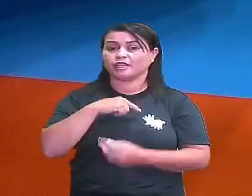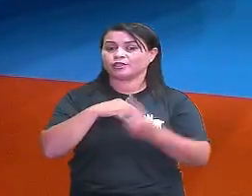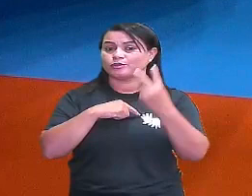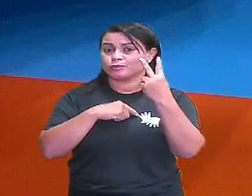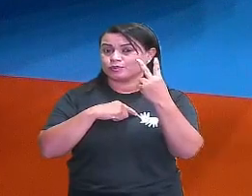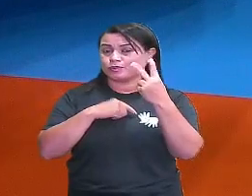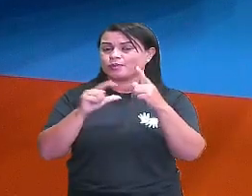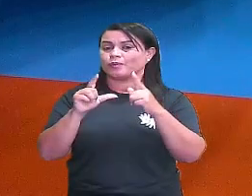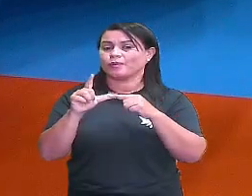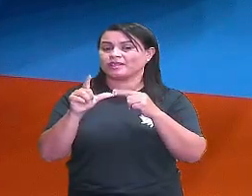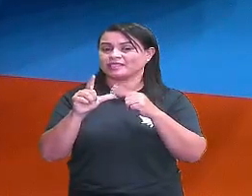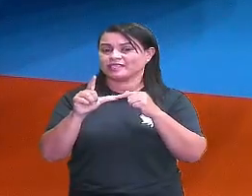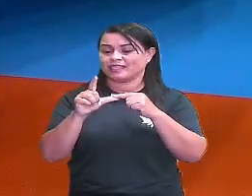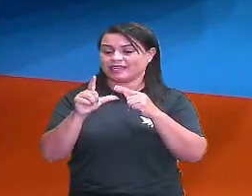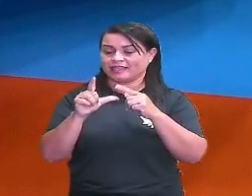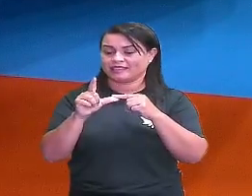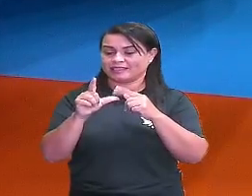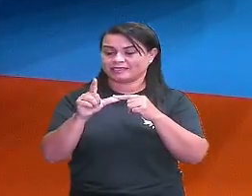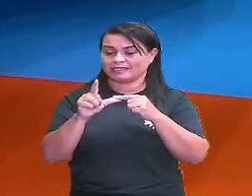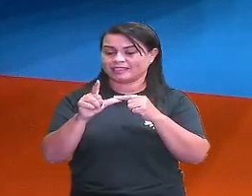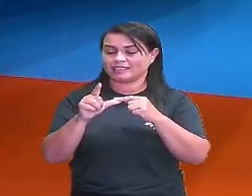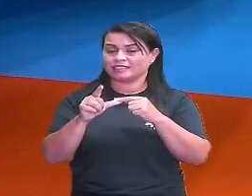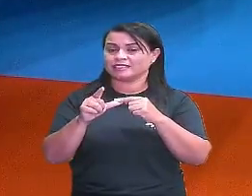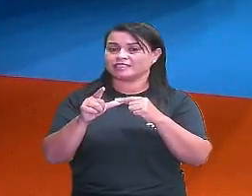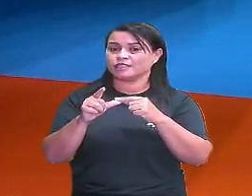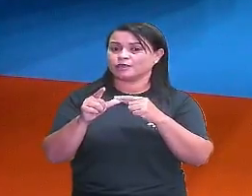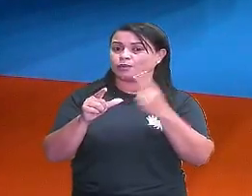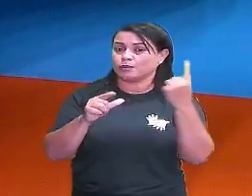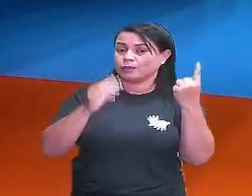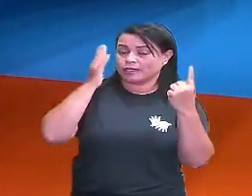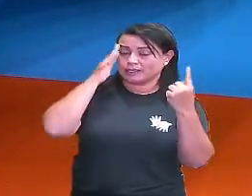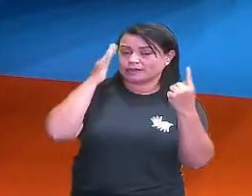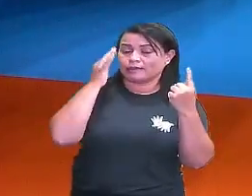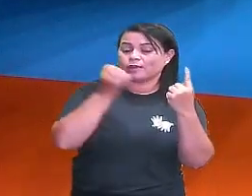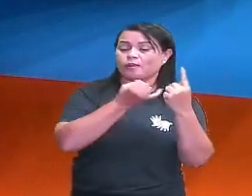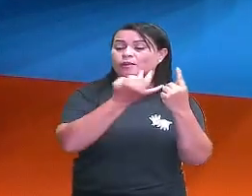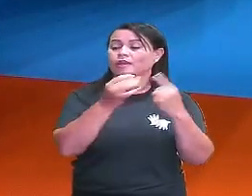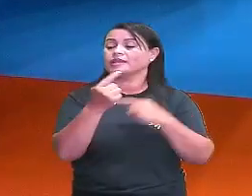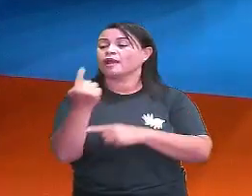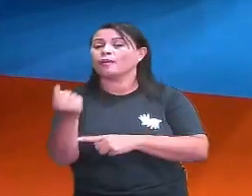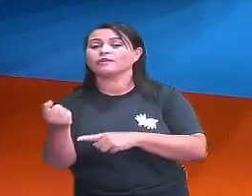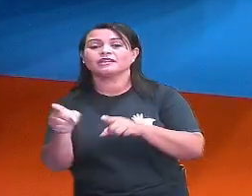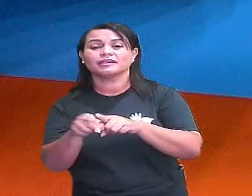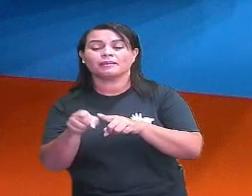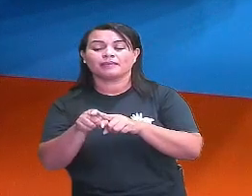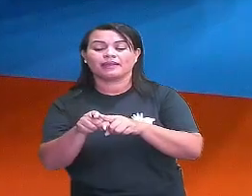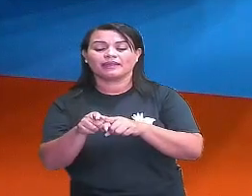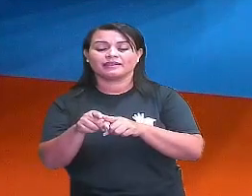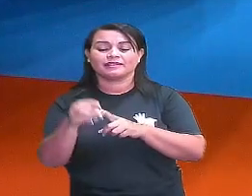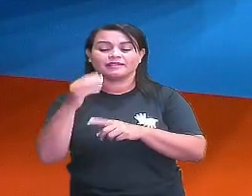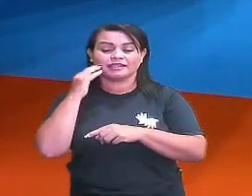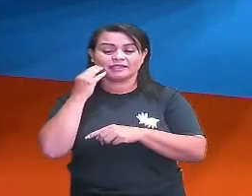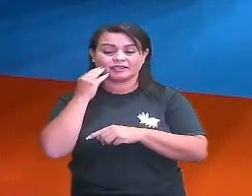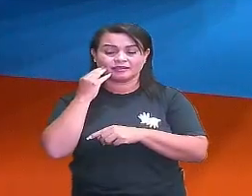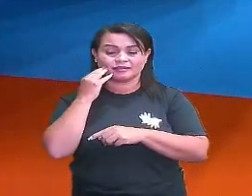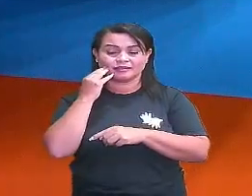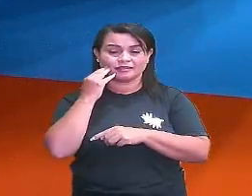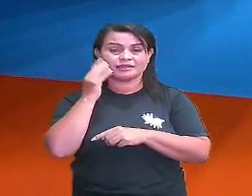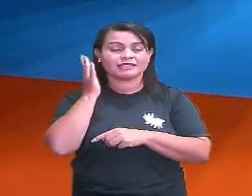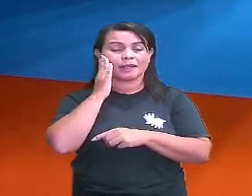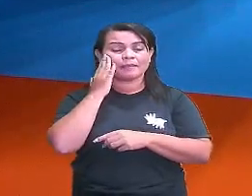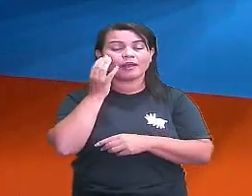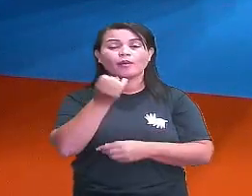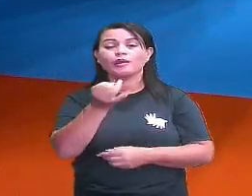variáveis, né? Que aí uma depende da outra. Q depende de quem? De